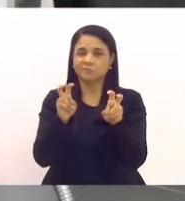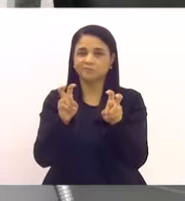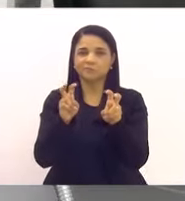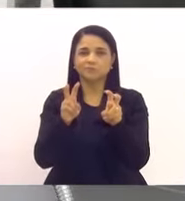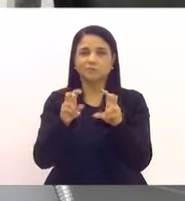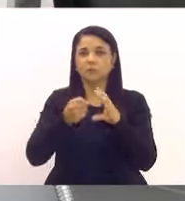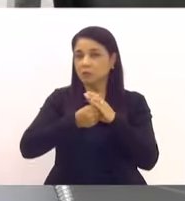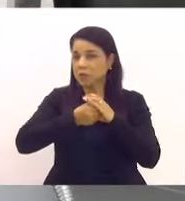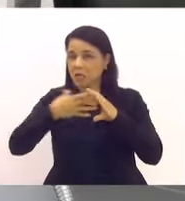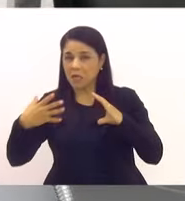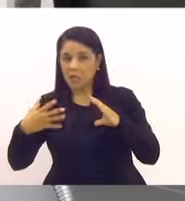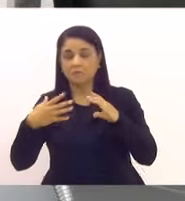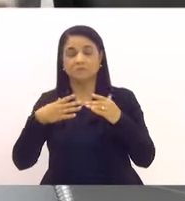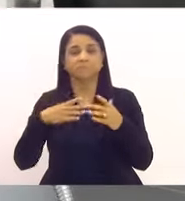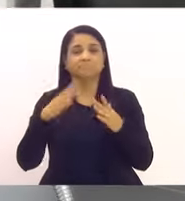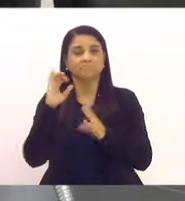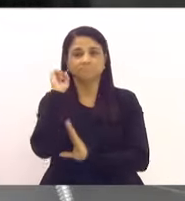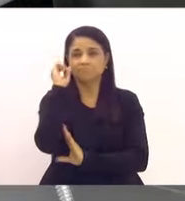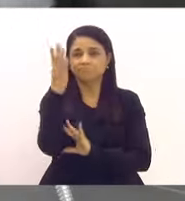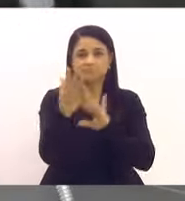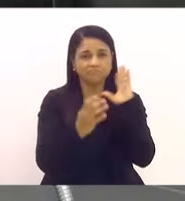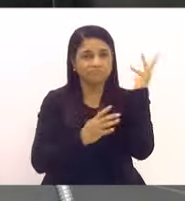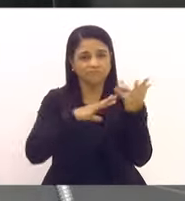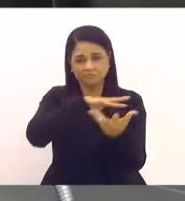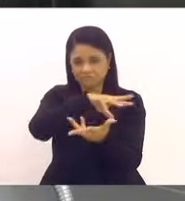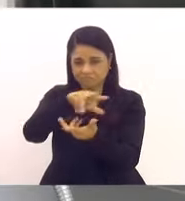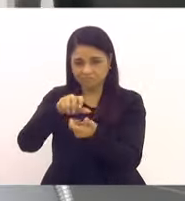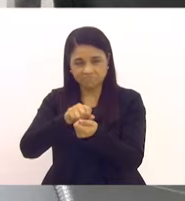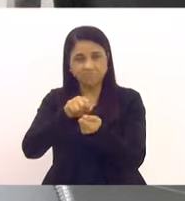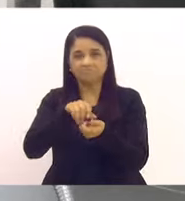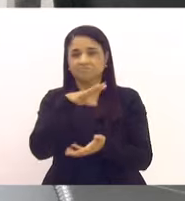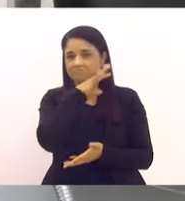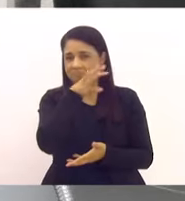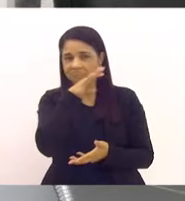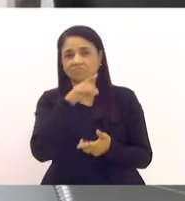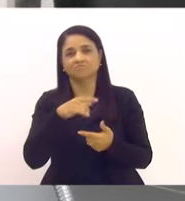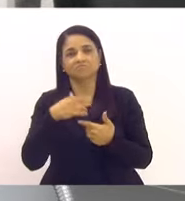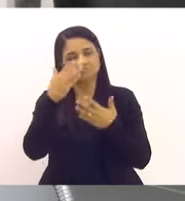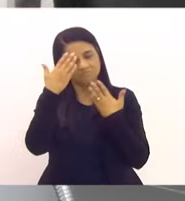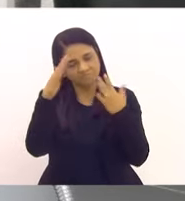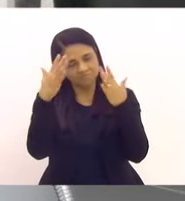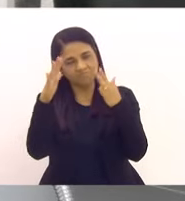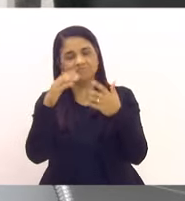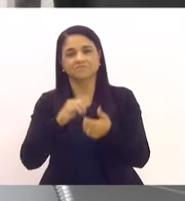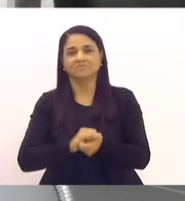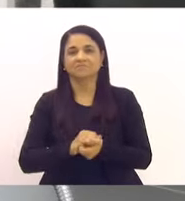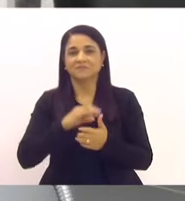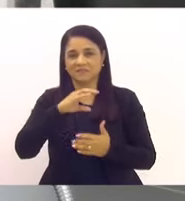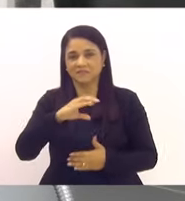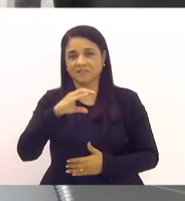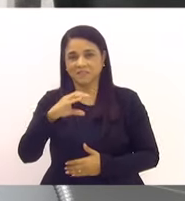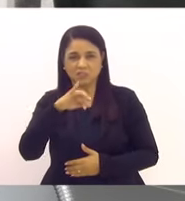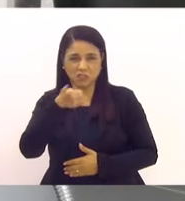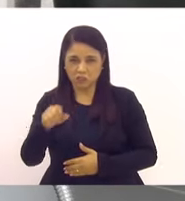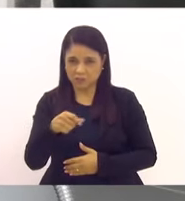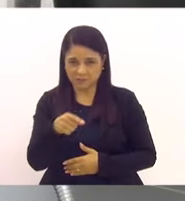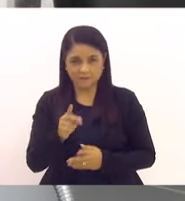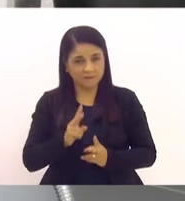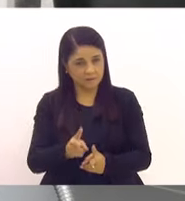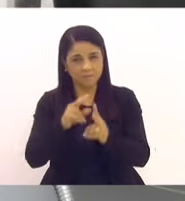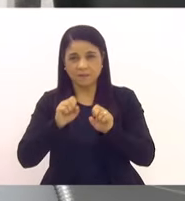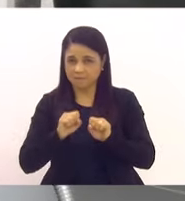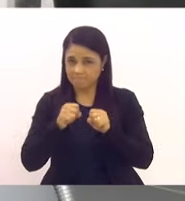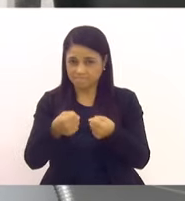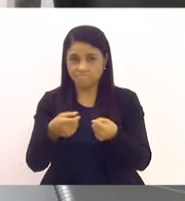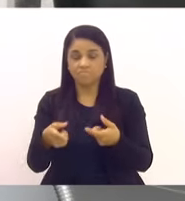dos animais, tem sido protagonista disso na CCJ. Parabenizar. Bem, vamos. Deputada Verônica,